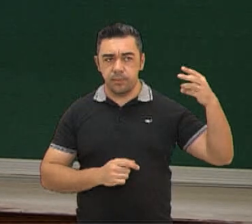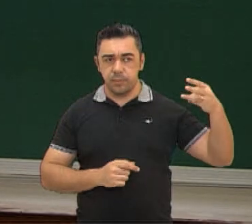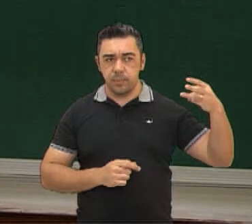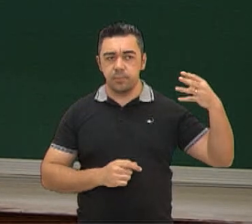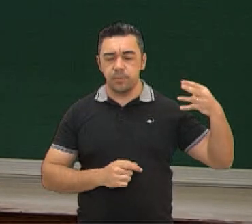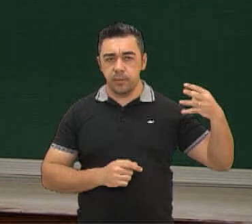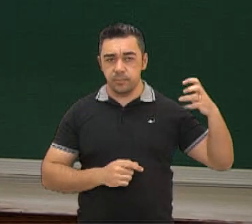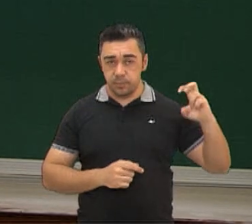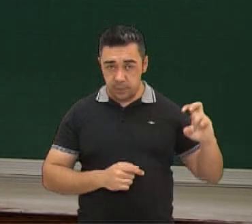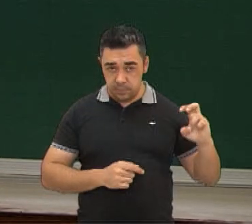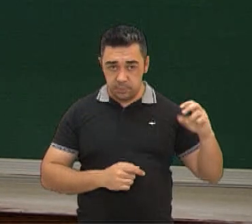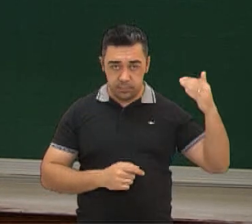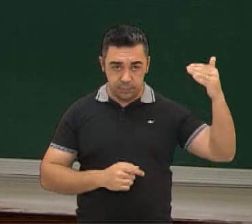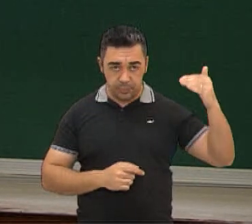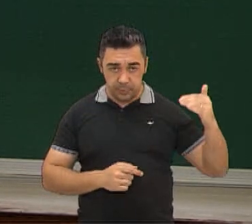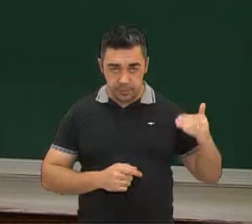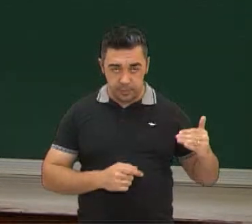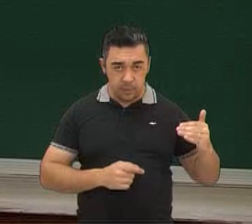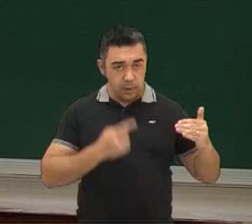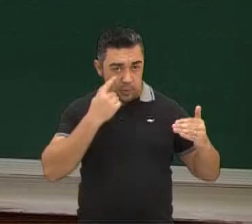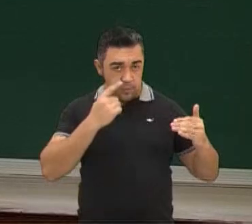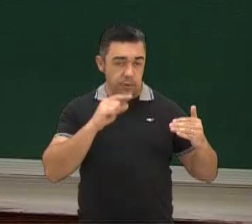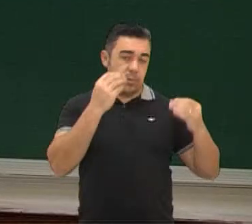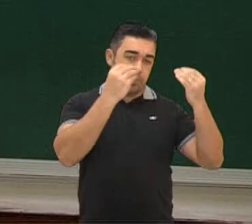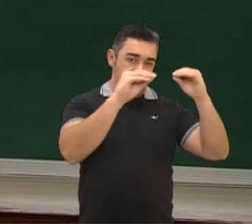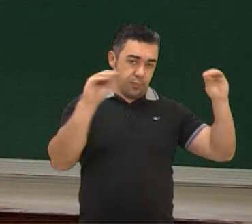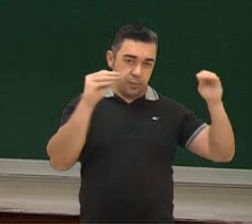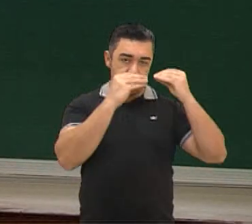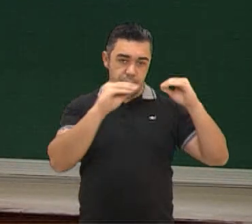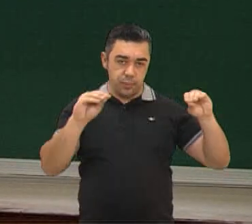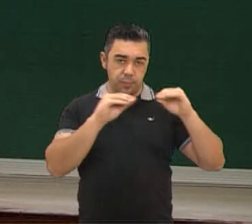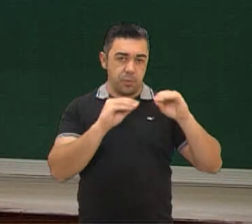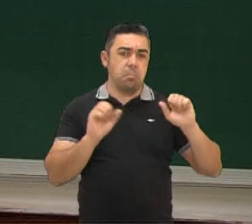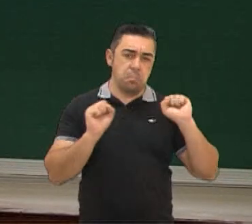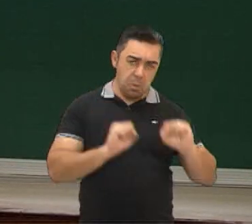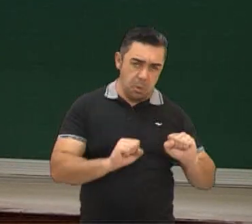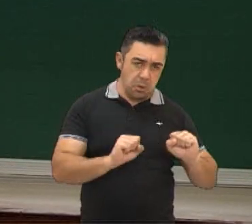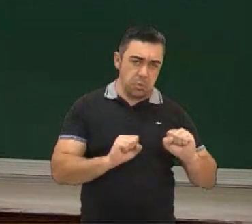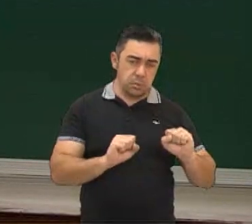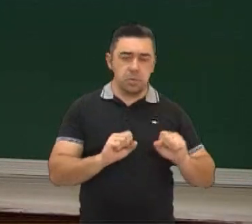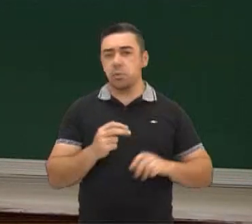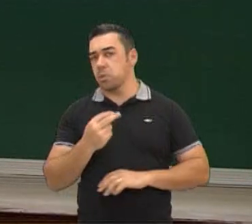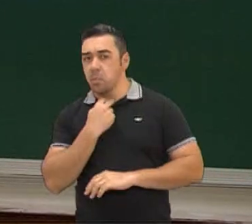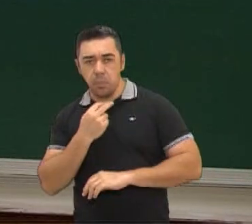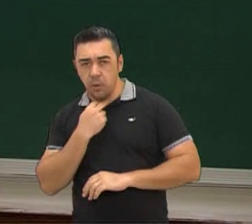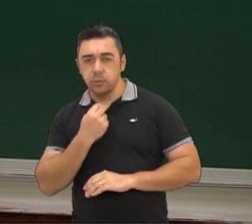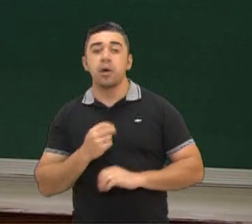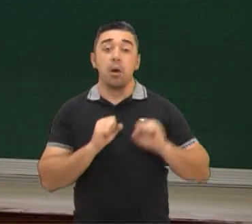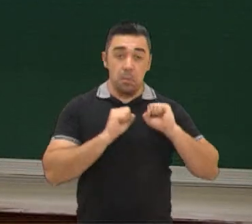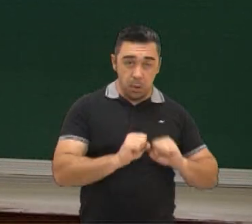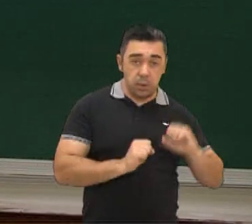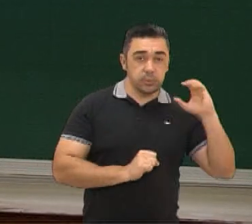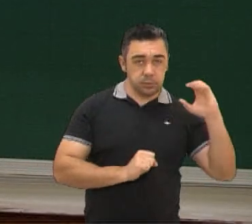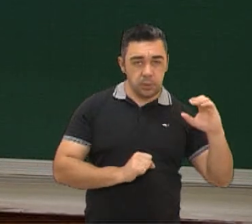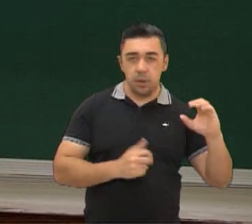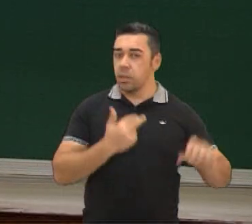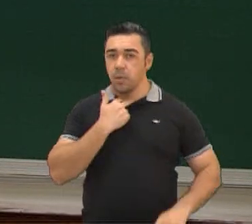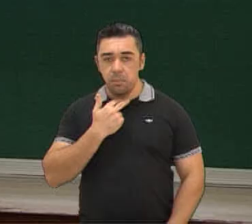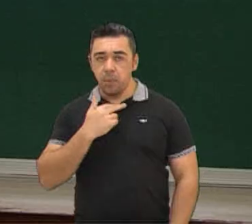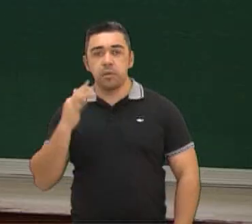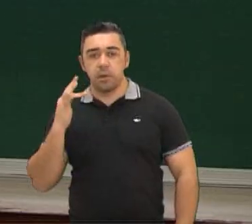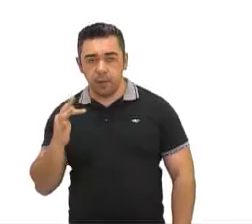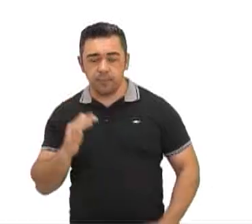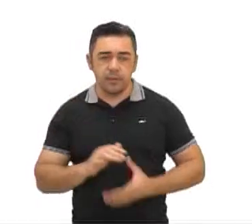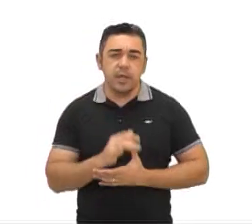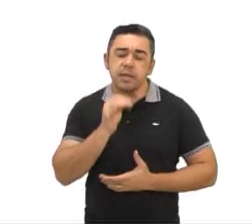jogo. Vocês vão dizer, vão anotar se isso pode acontecer ou se isso é falta durante o jogo. Então,